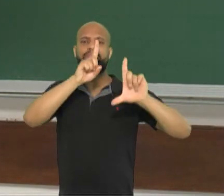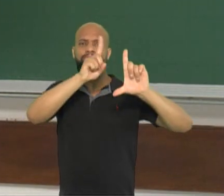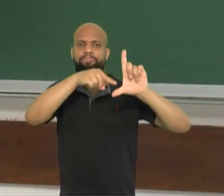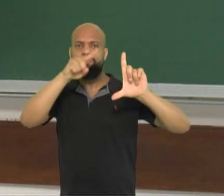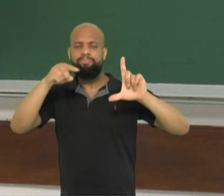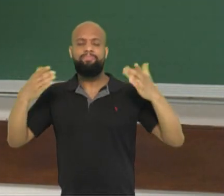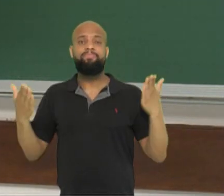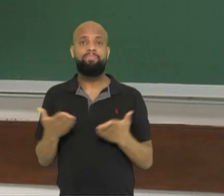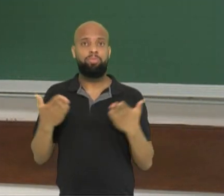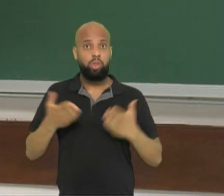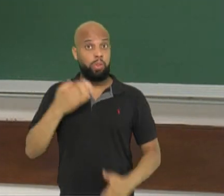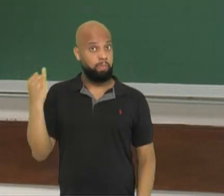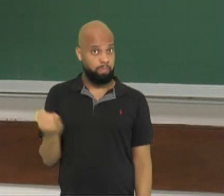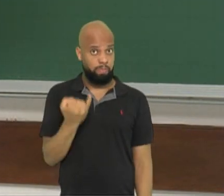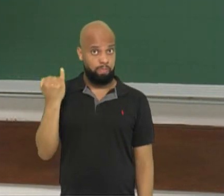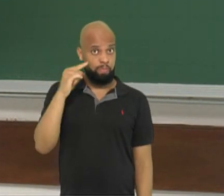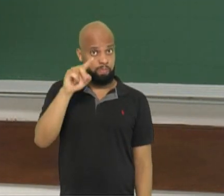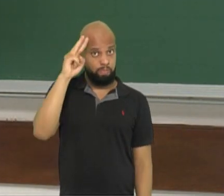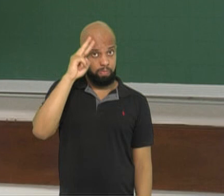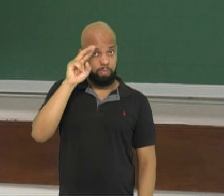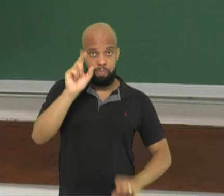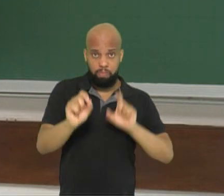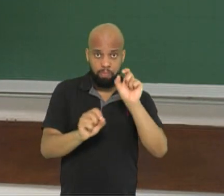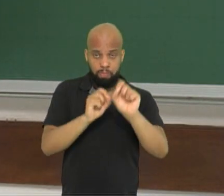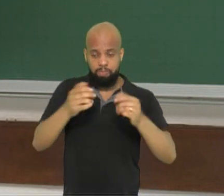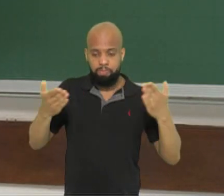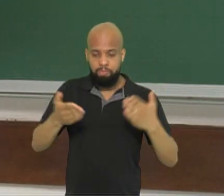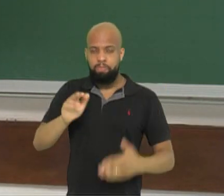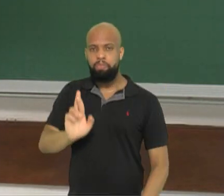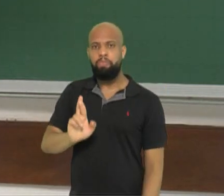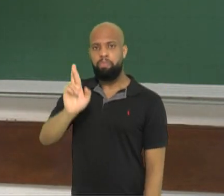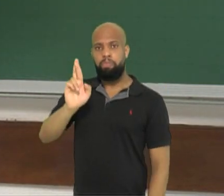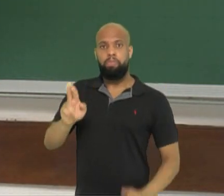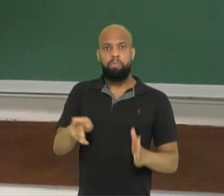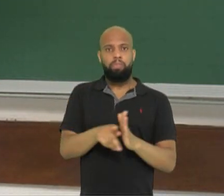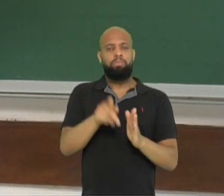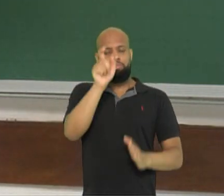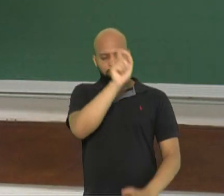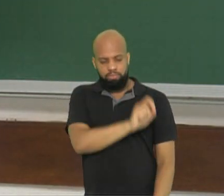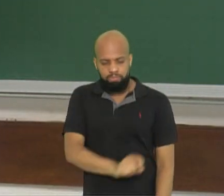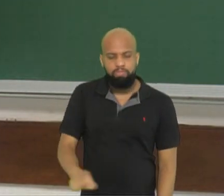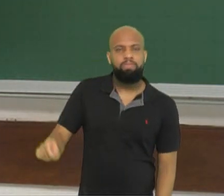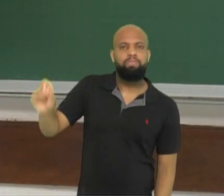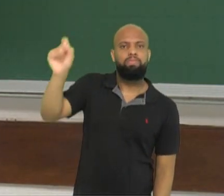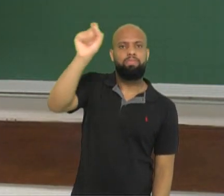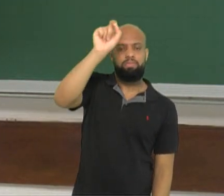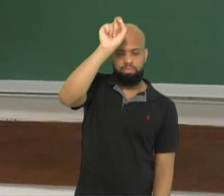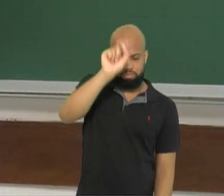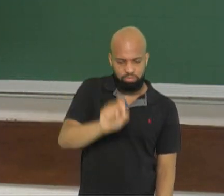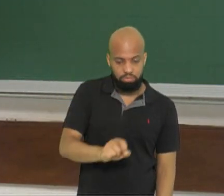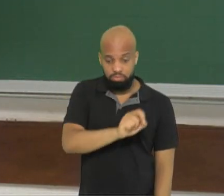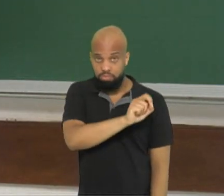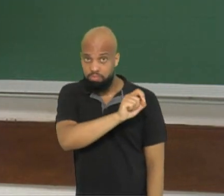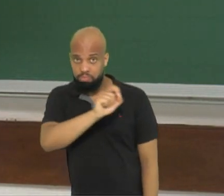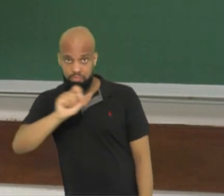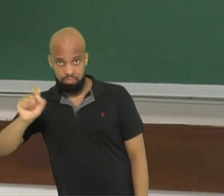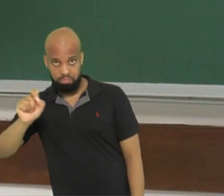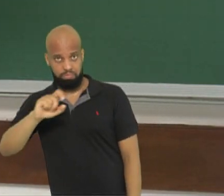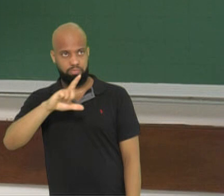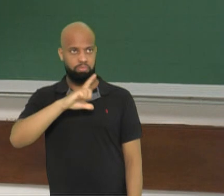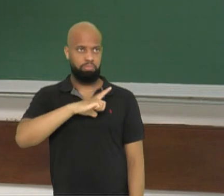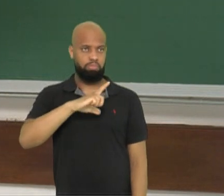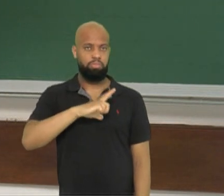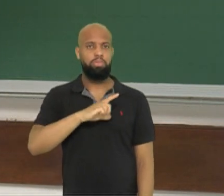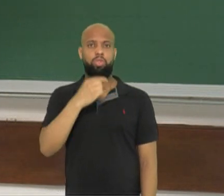certo? Lembrando que aqui é uma representação do ciclo trigonométrico, da circunferência. E uma